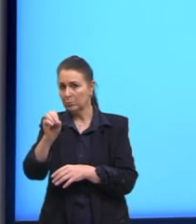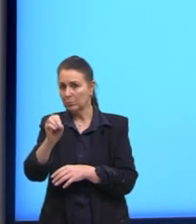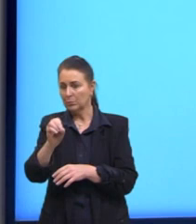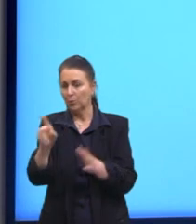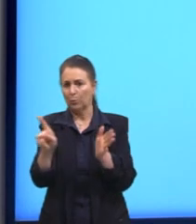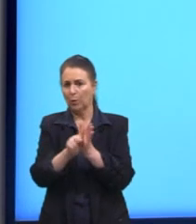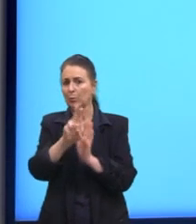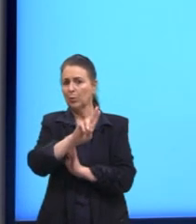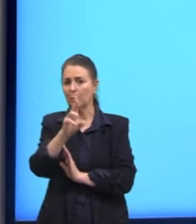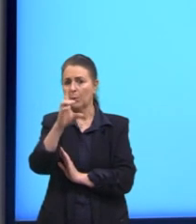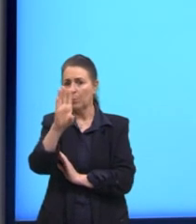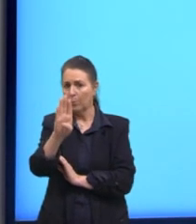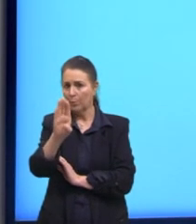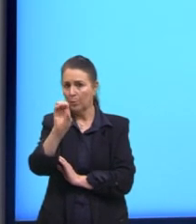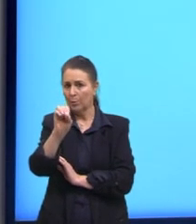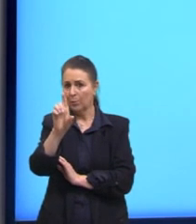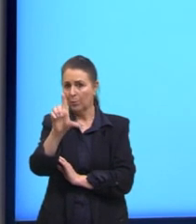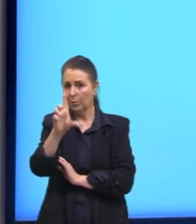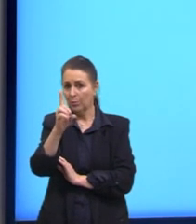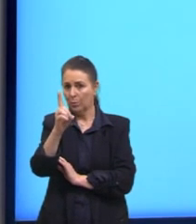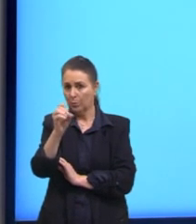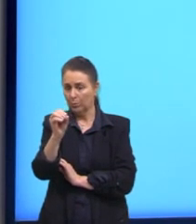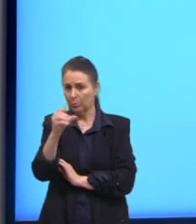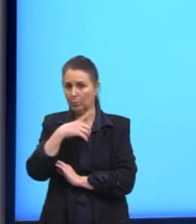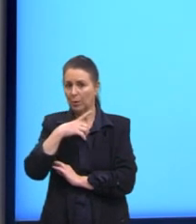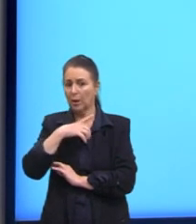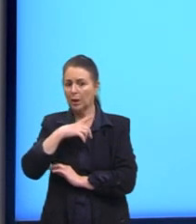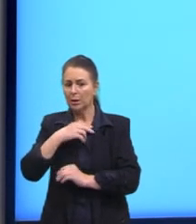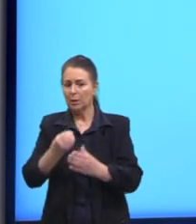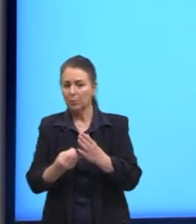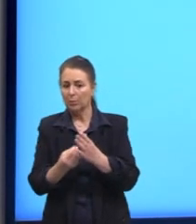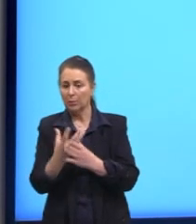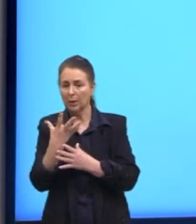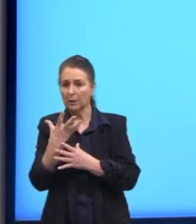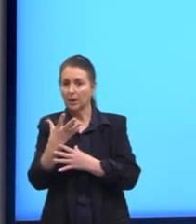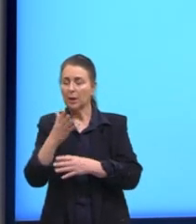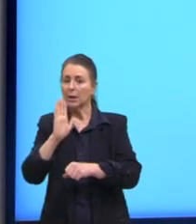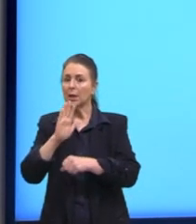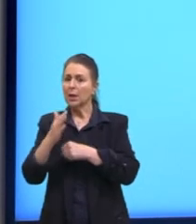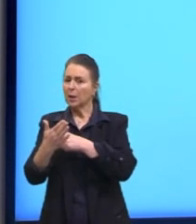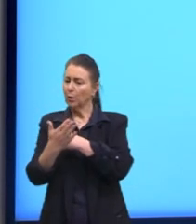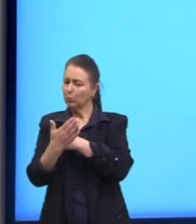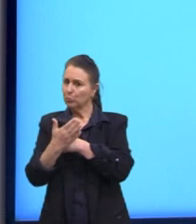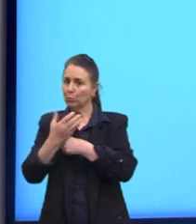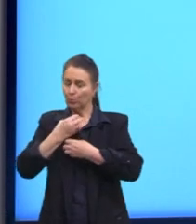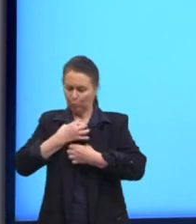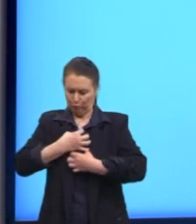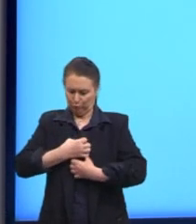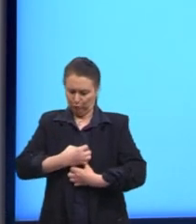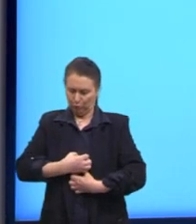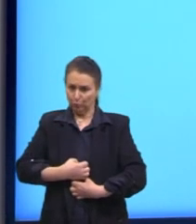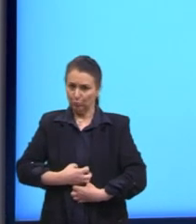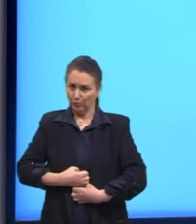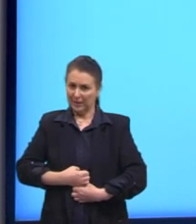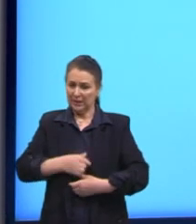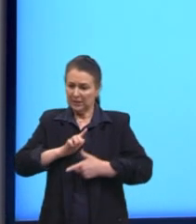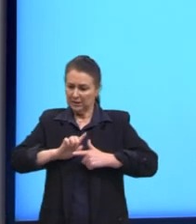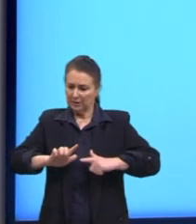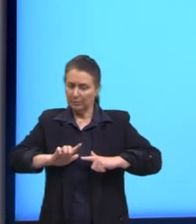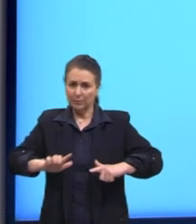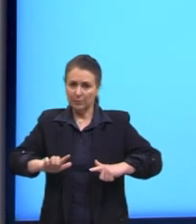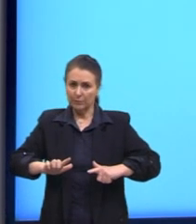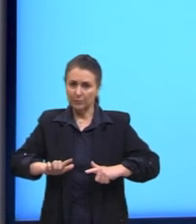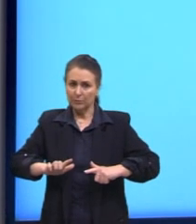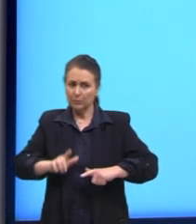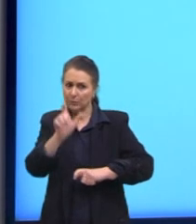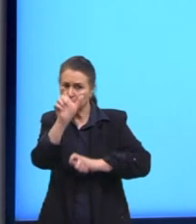boldo, é uma planta com propriedades que estimulam a digestão e desintoxicam o sistema digestório, as pessoas